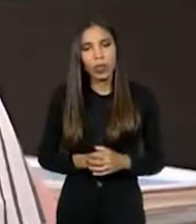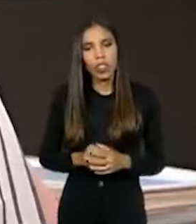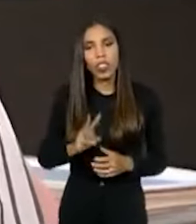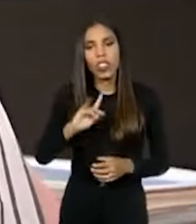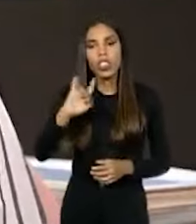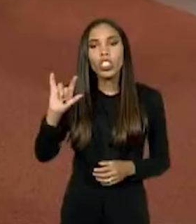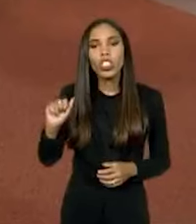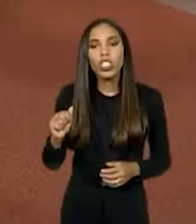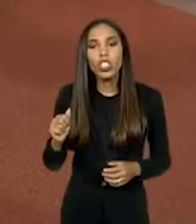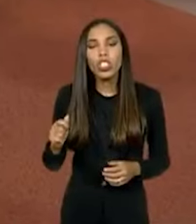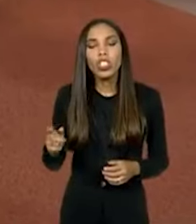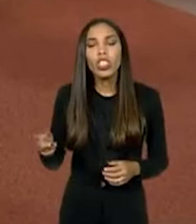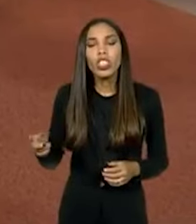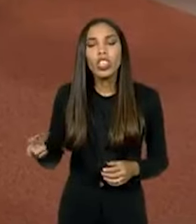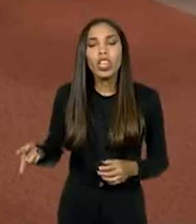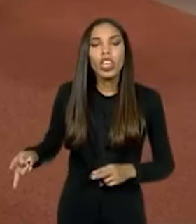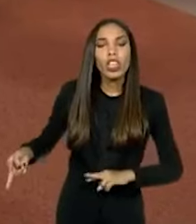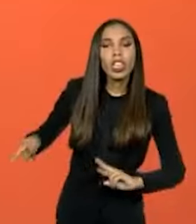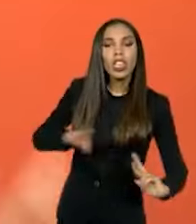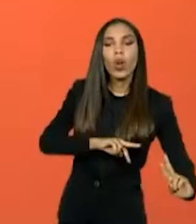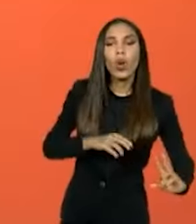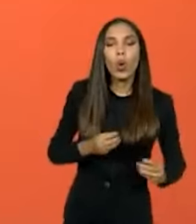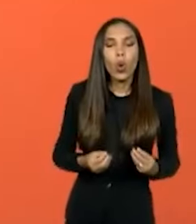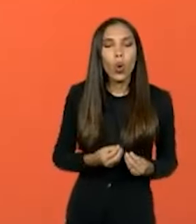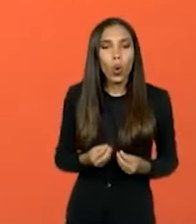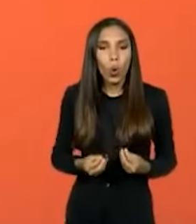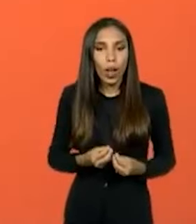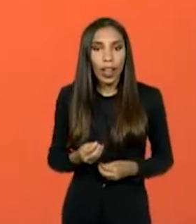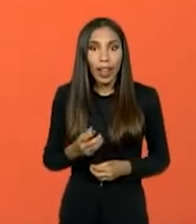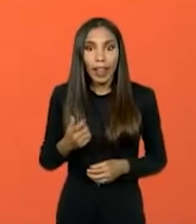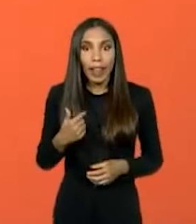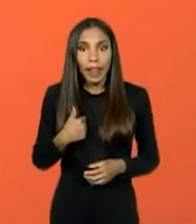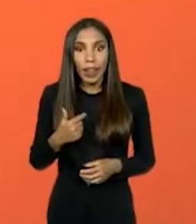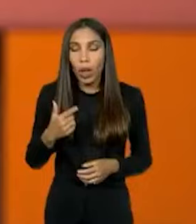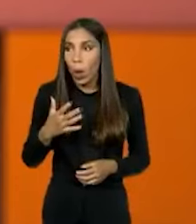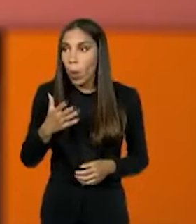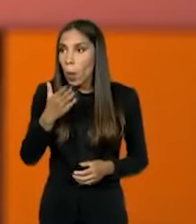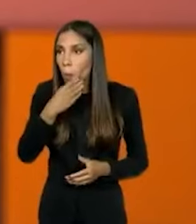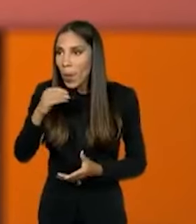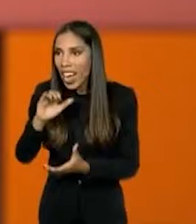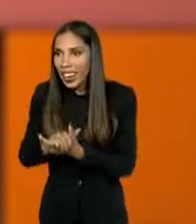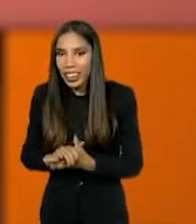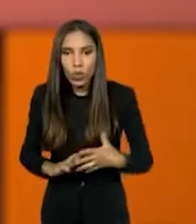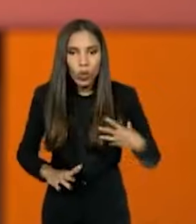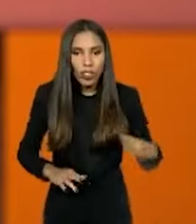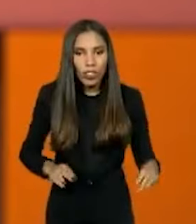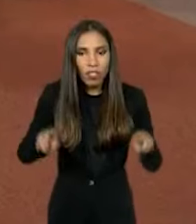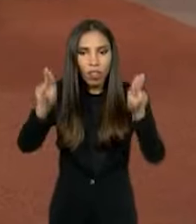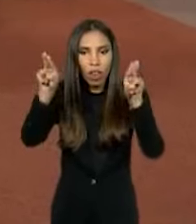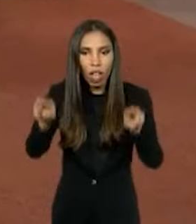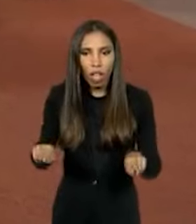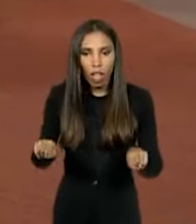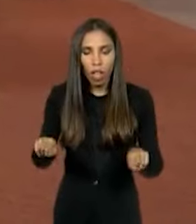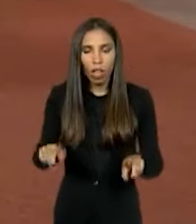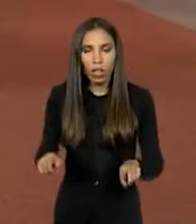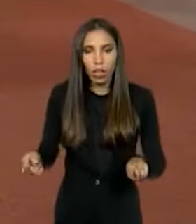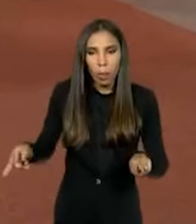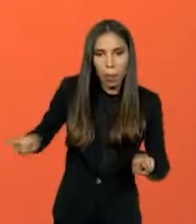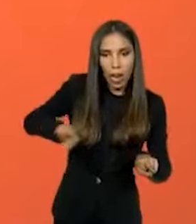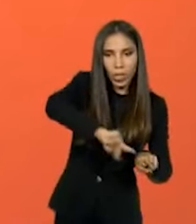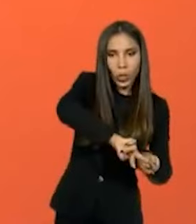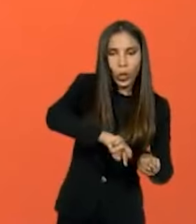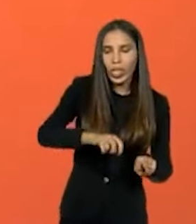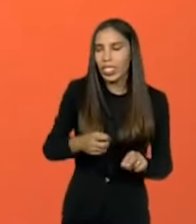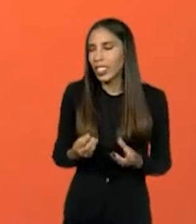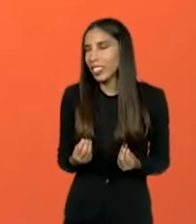transplante como é que foi rivia é só só é difícil pra mãe né ver o marido e o filho entrando filho Pois é por ISO que eu tô te perguntando muito